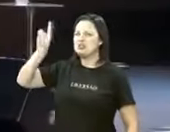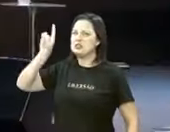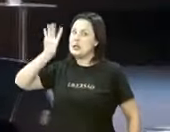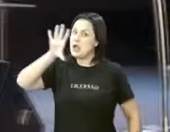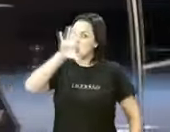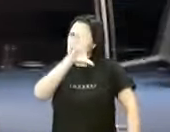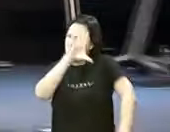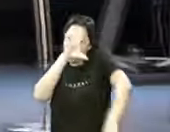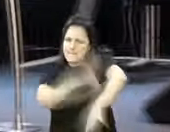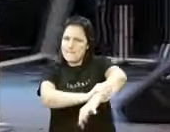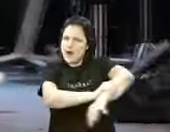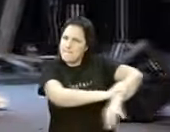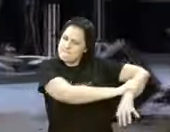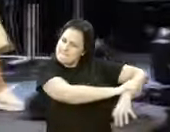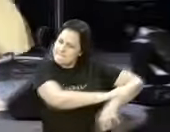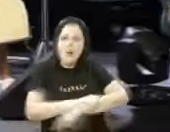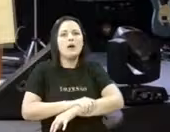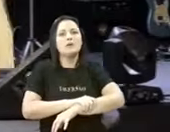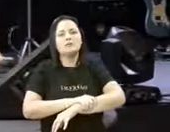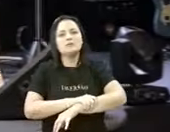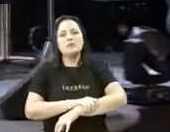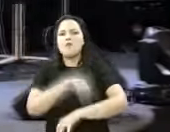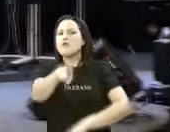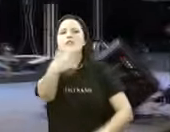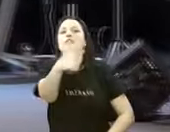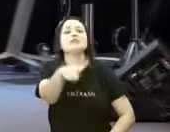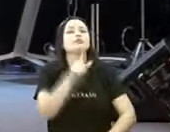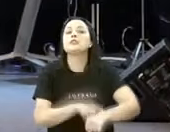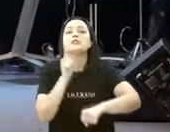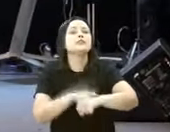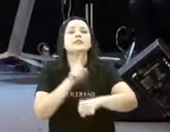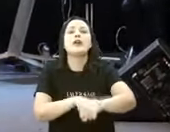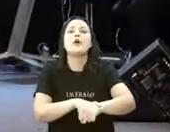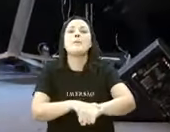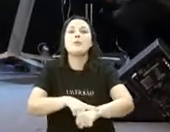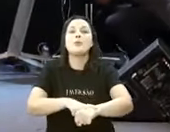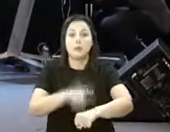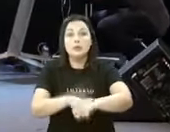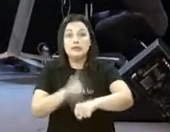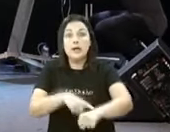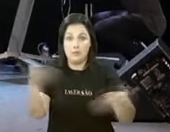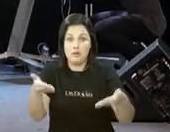pelo braço e dizendo: não te dou mais tempo, chegou a hora de voltar para o meu lugar.